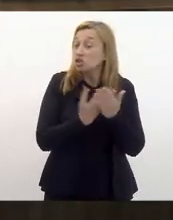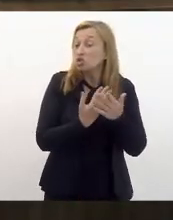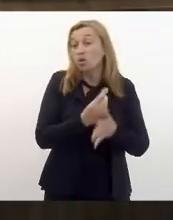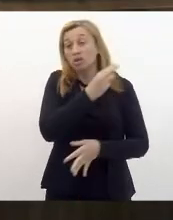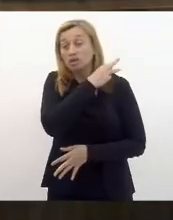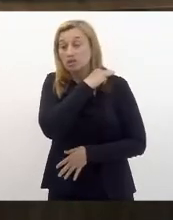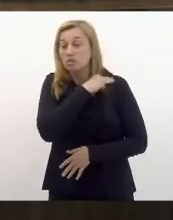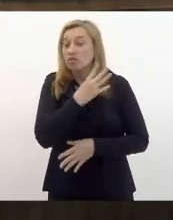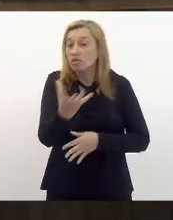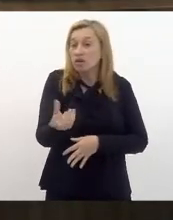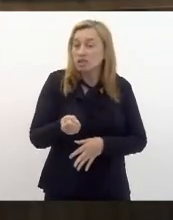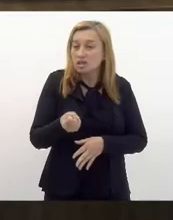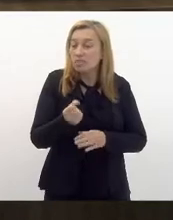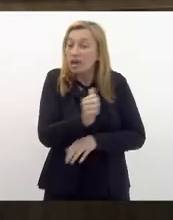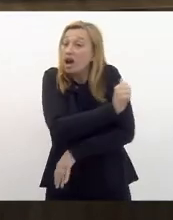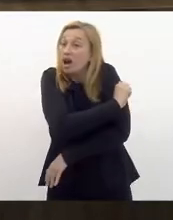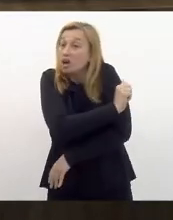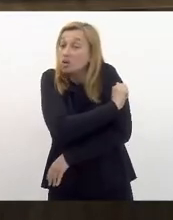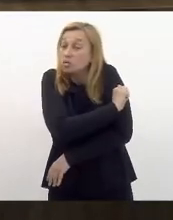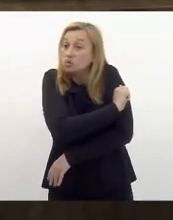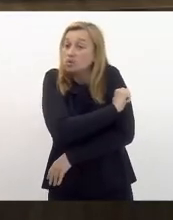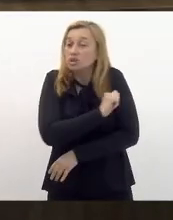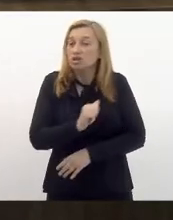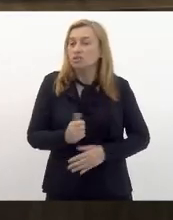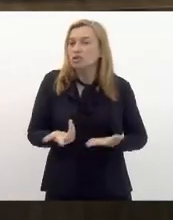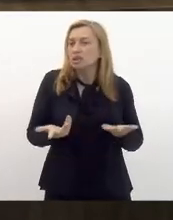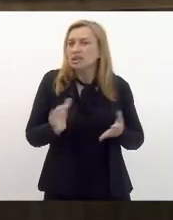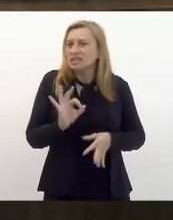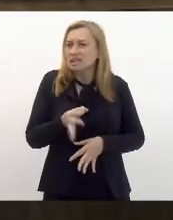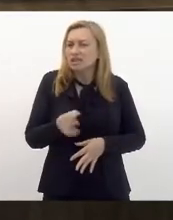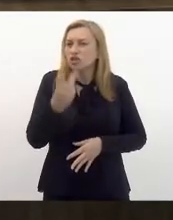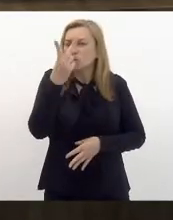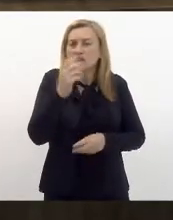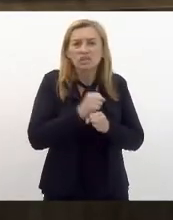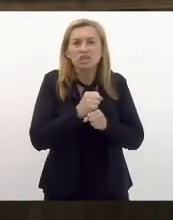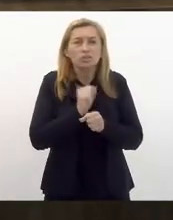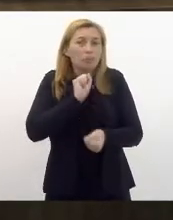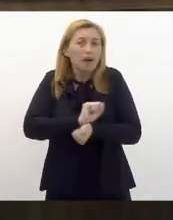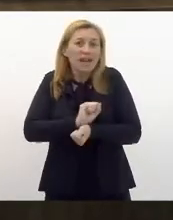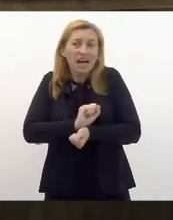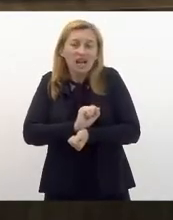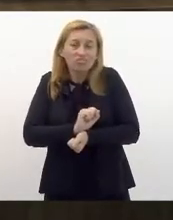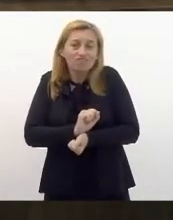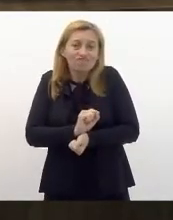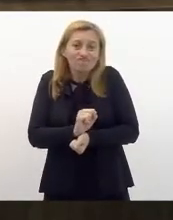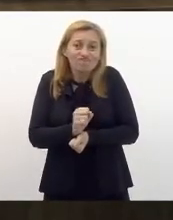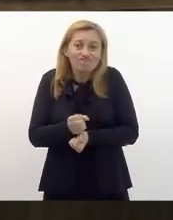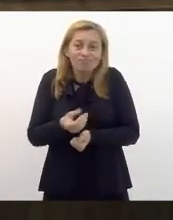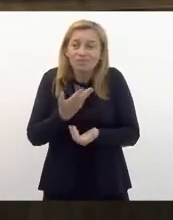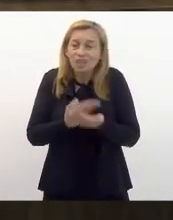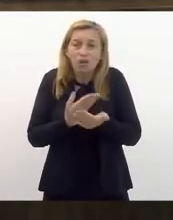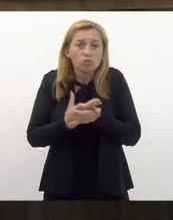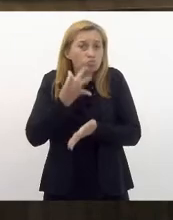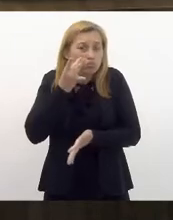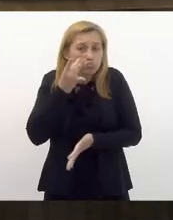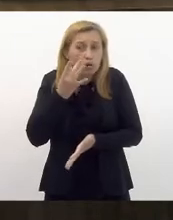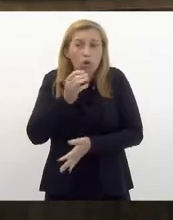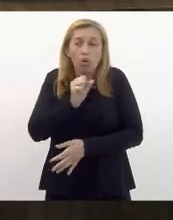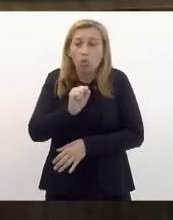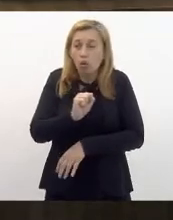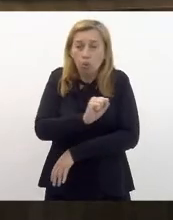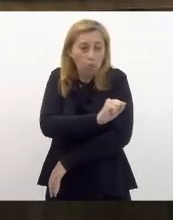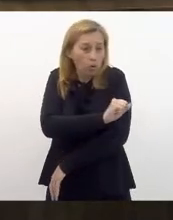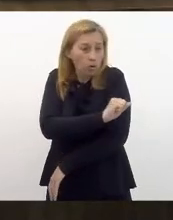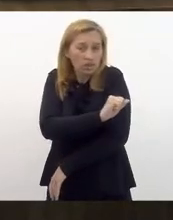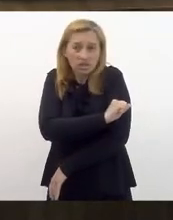Ensino Médio vão receber estudantes que ficaram praticamente dois anos sem ter aula presencial fizeram oitavo